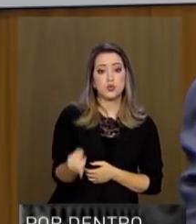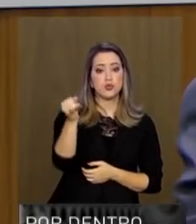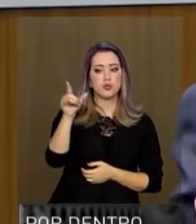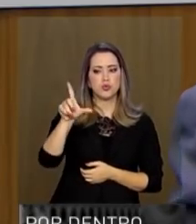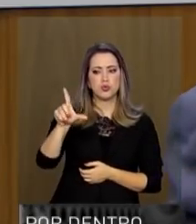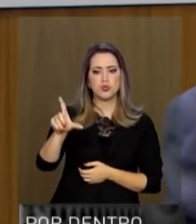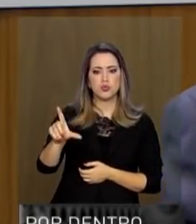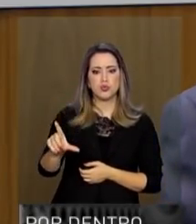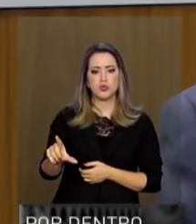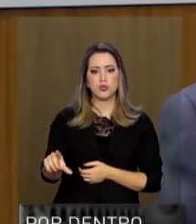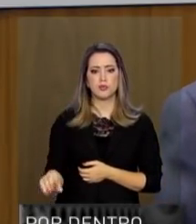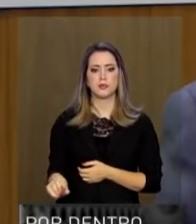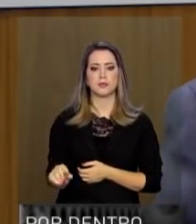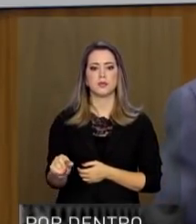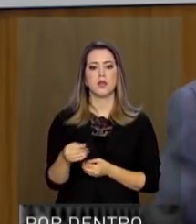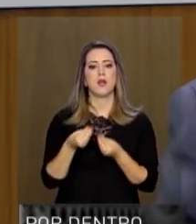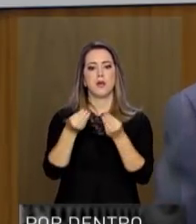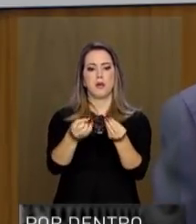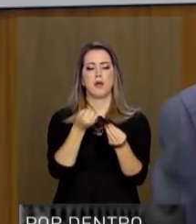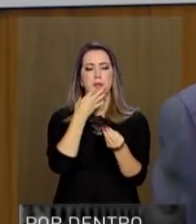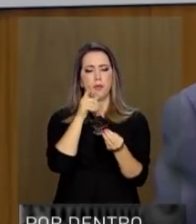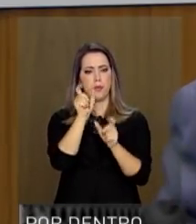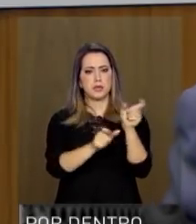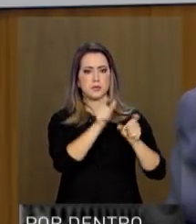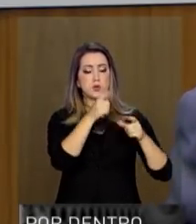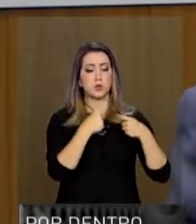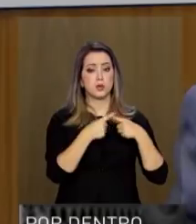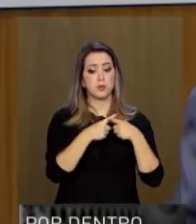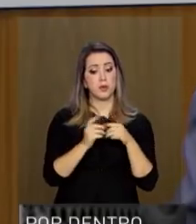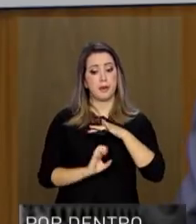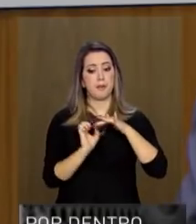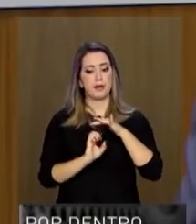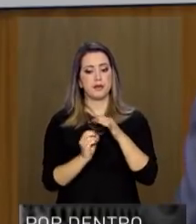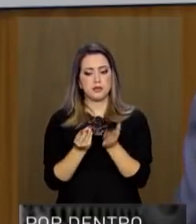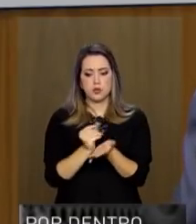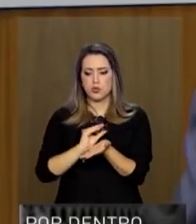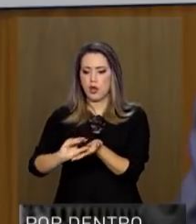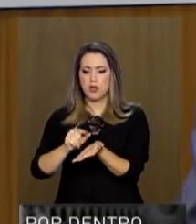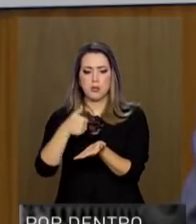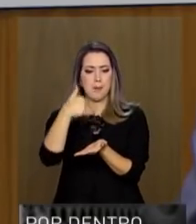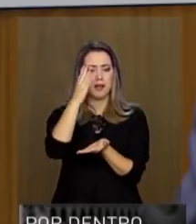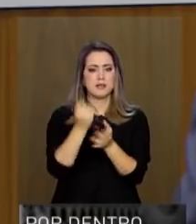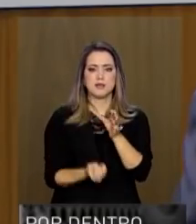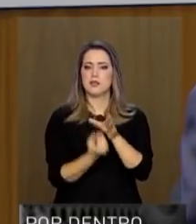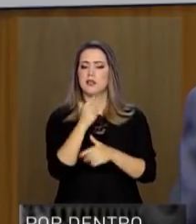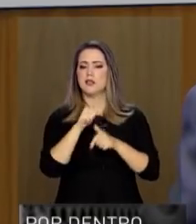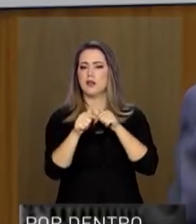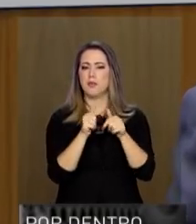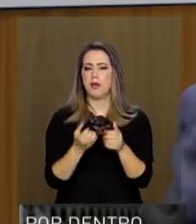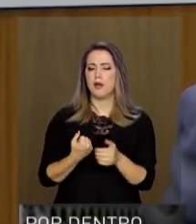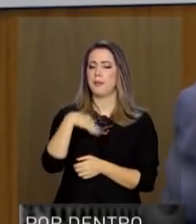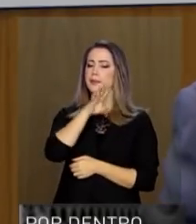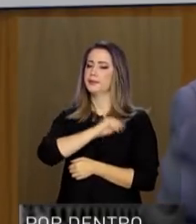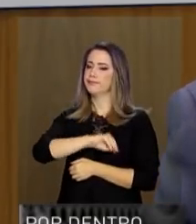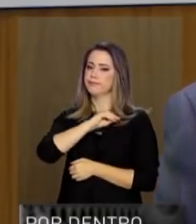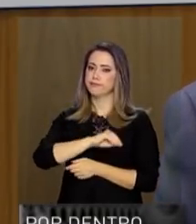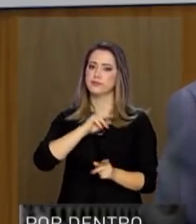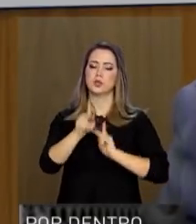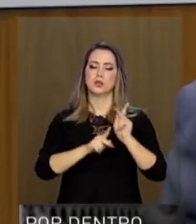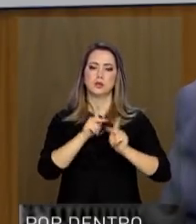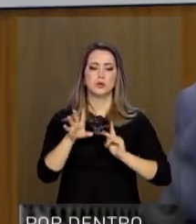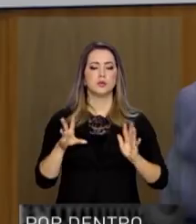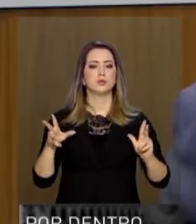vem o que interessa para a população. As firmas investem mais e com isso se cria mais emprego, se dá mais emprego e mais salário para a população como um